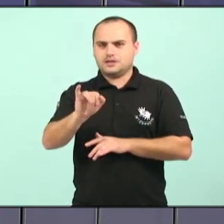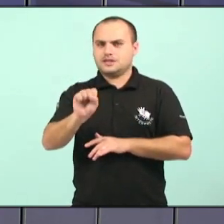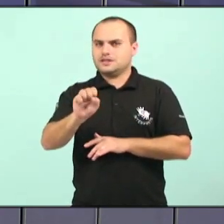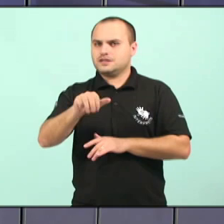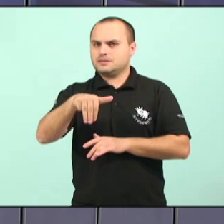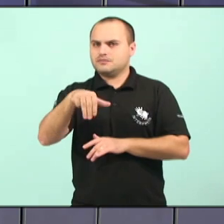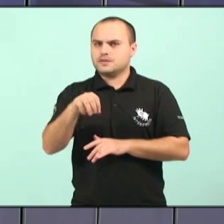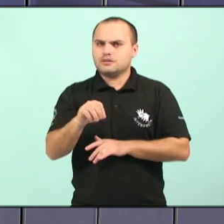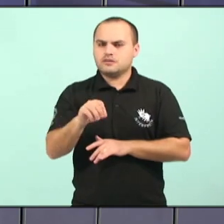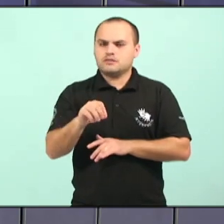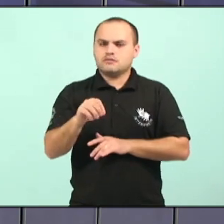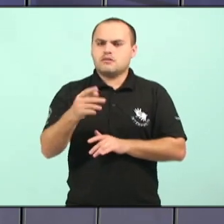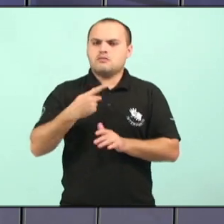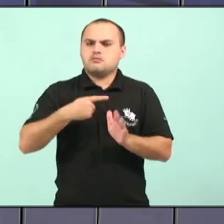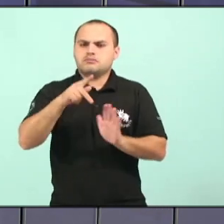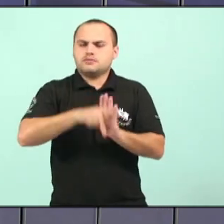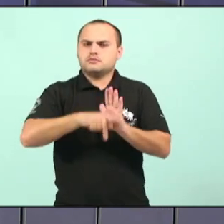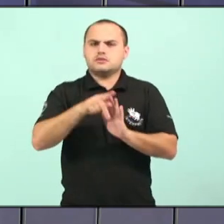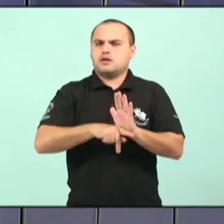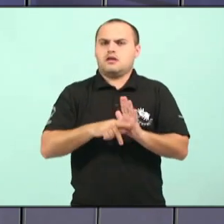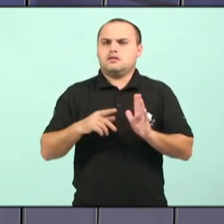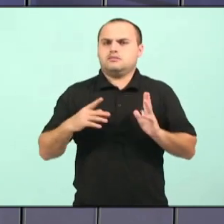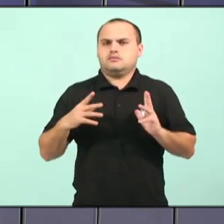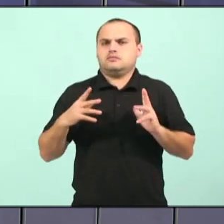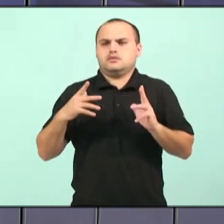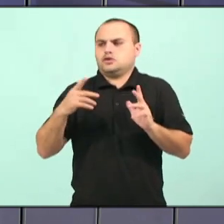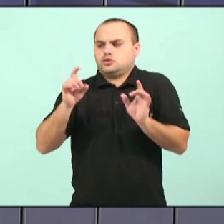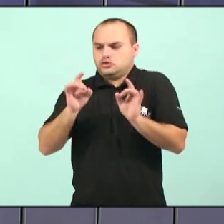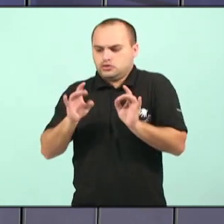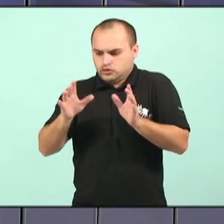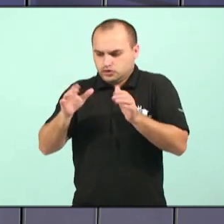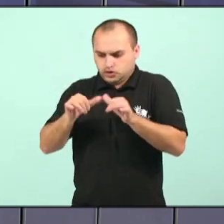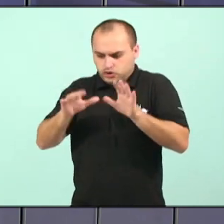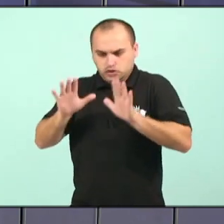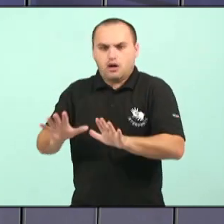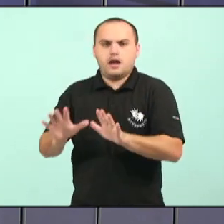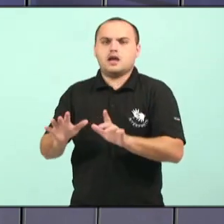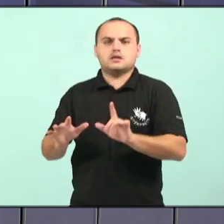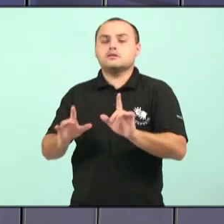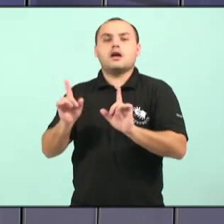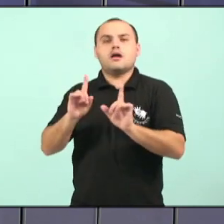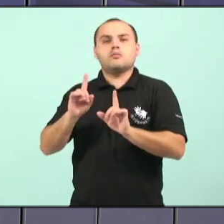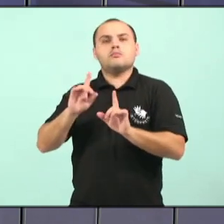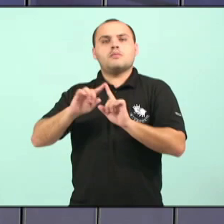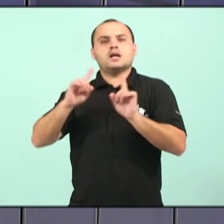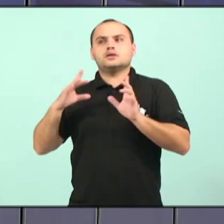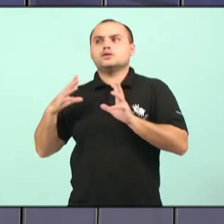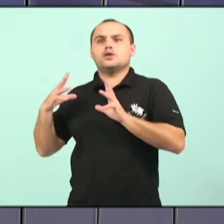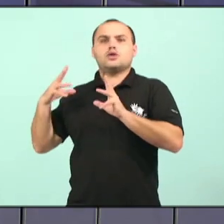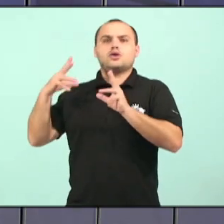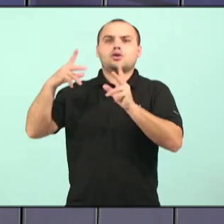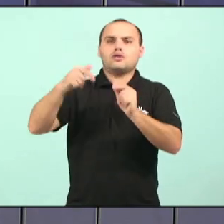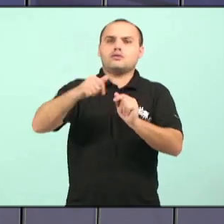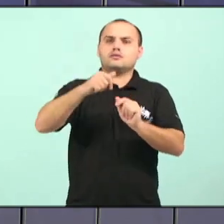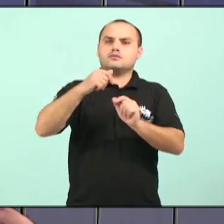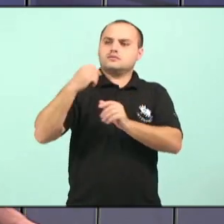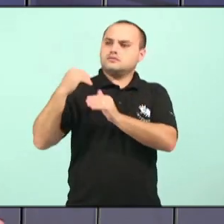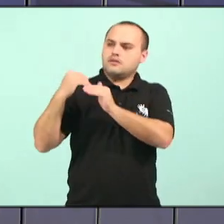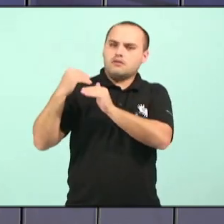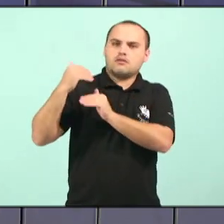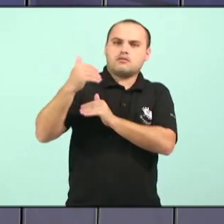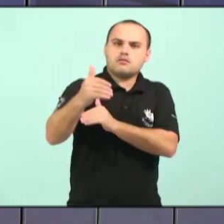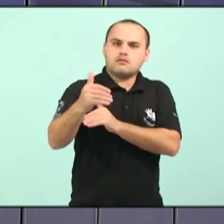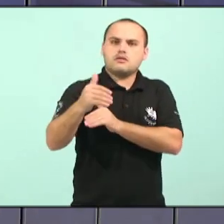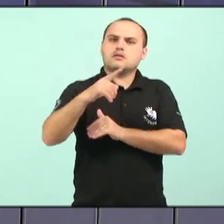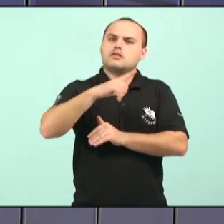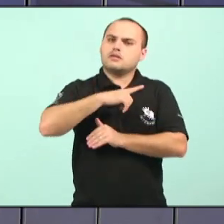projeto com relação ao governo atual, mas para todos os futuros governos, para que nós possamos moralizar de vez as contratações dentro do serviço público, mas que,